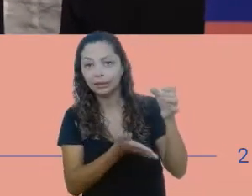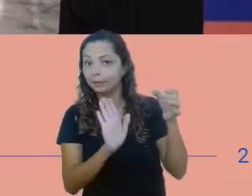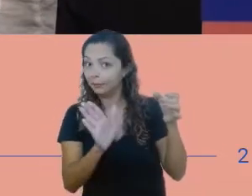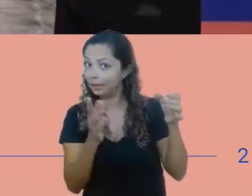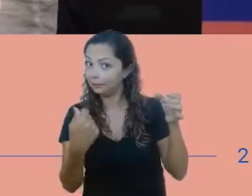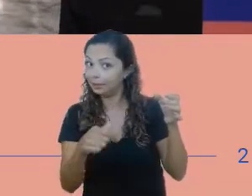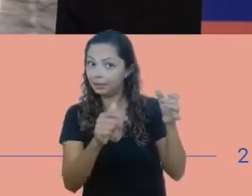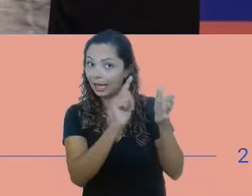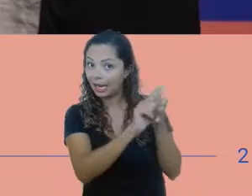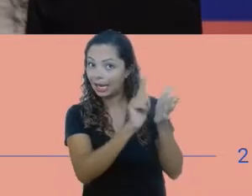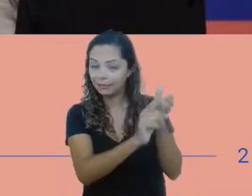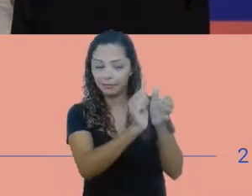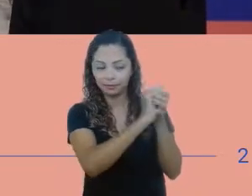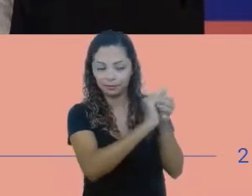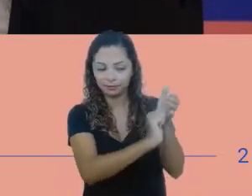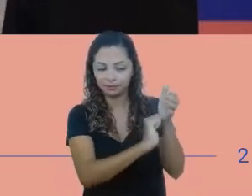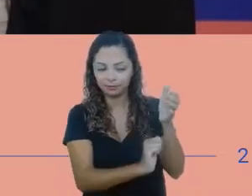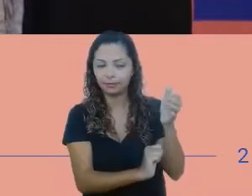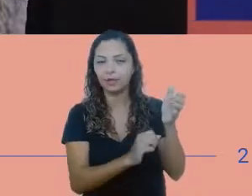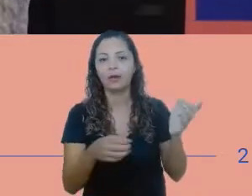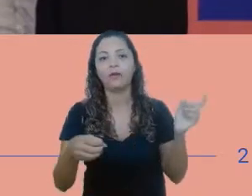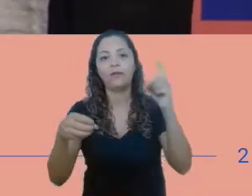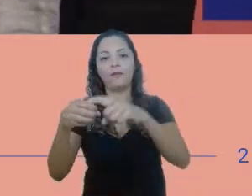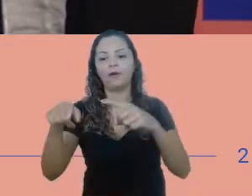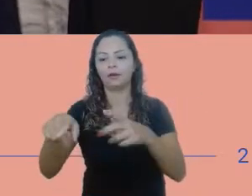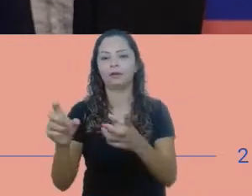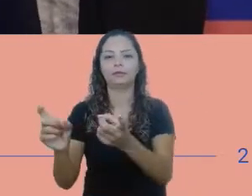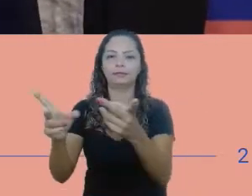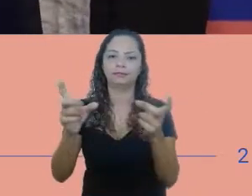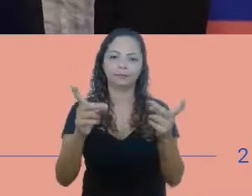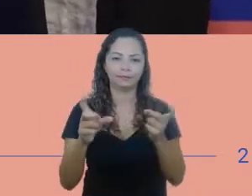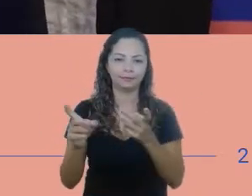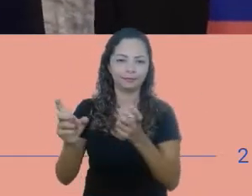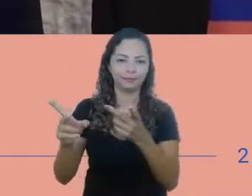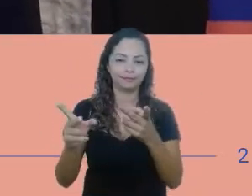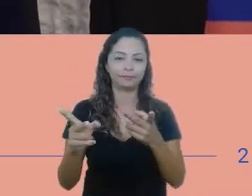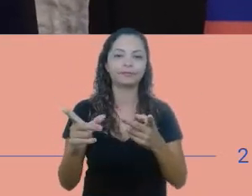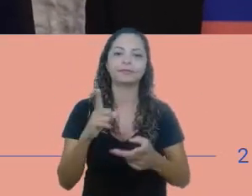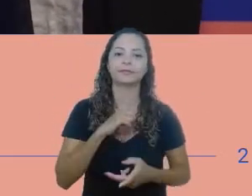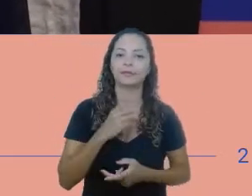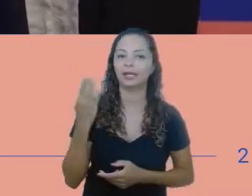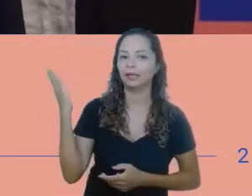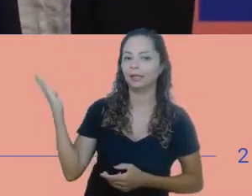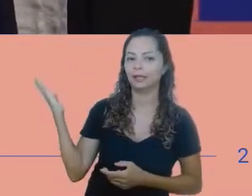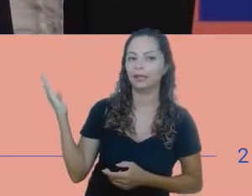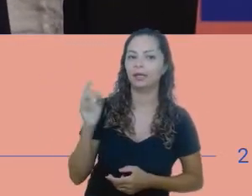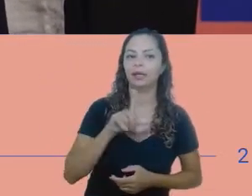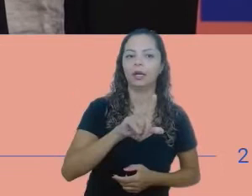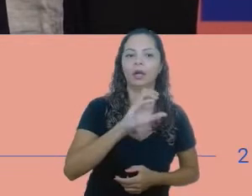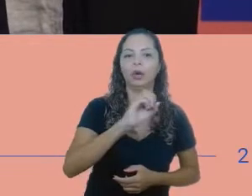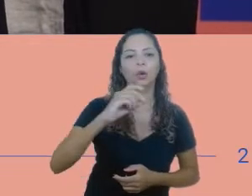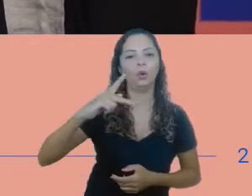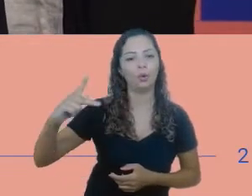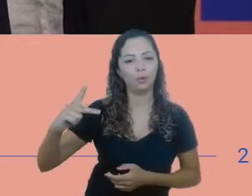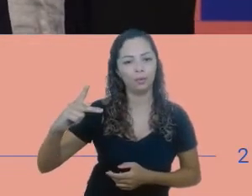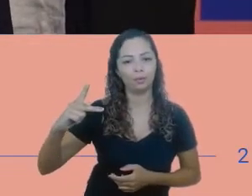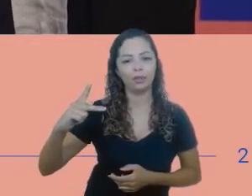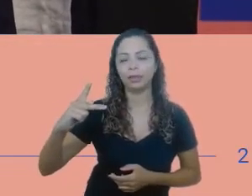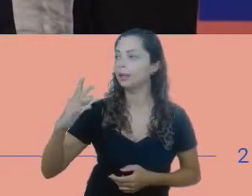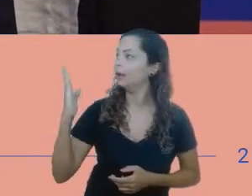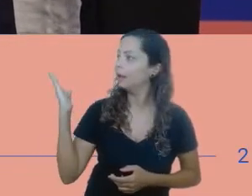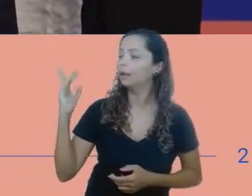para ir de novo no mercado então o loop System criou esse modelo unindo 25 marcas